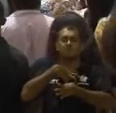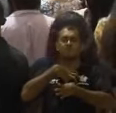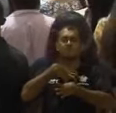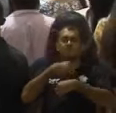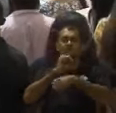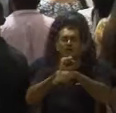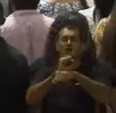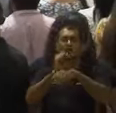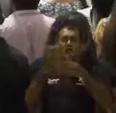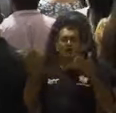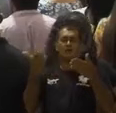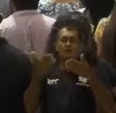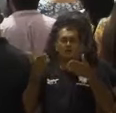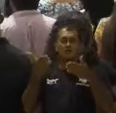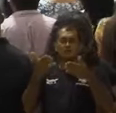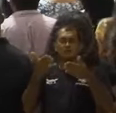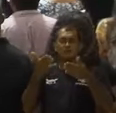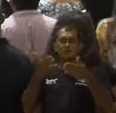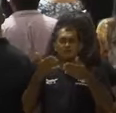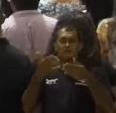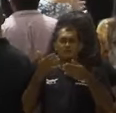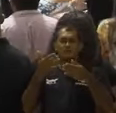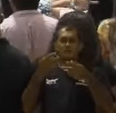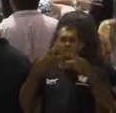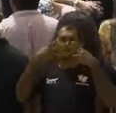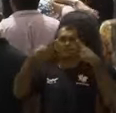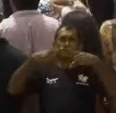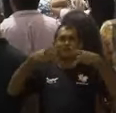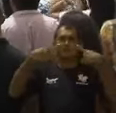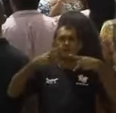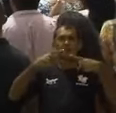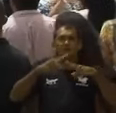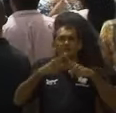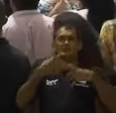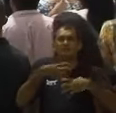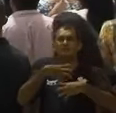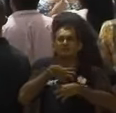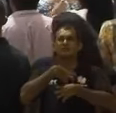favor. Eu estou pregando, mas eu estou em agonia.